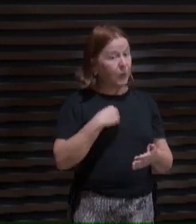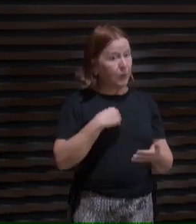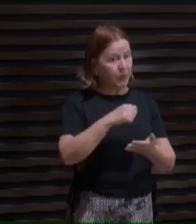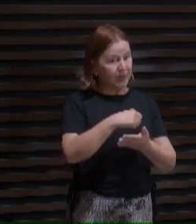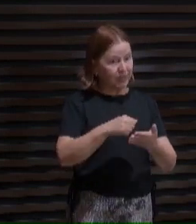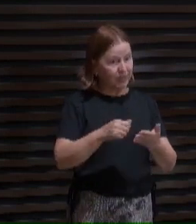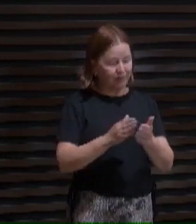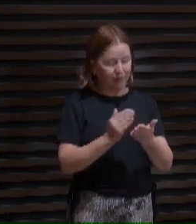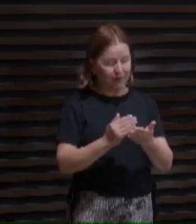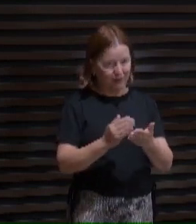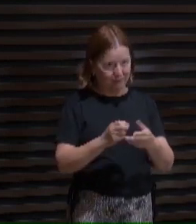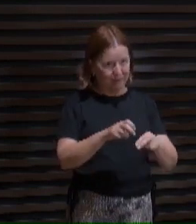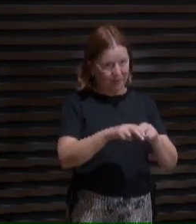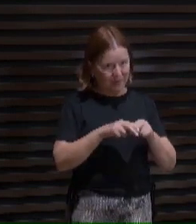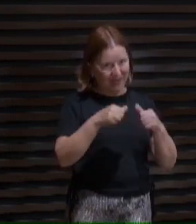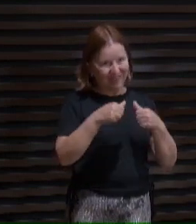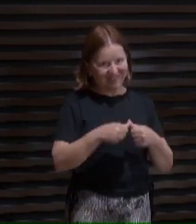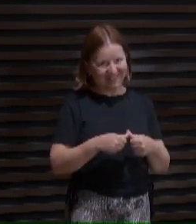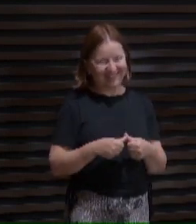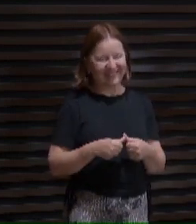causa disto.